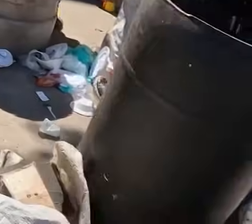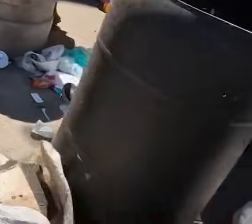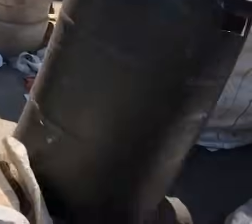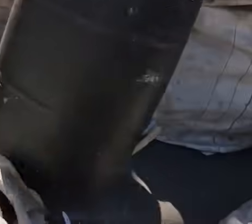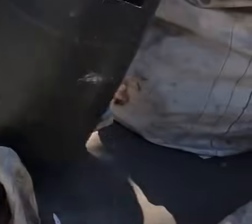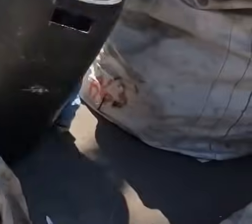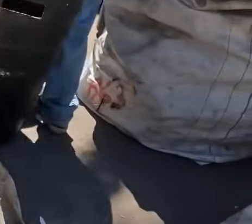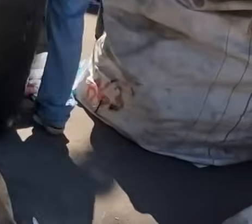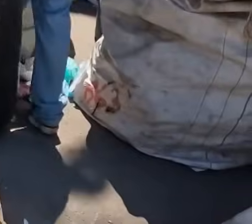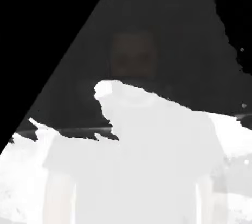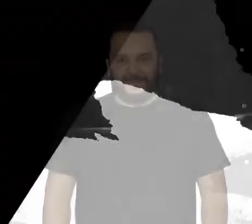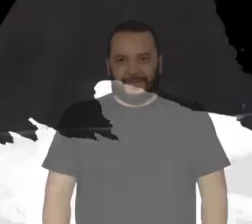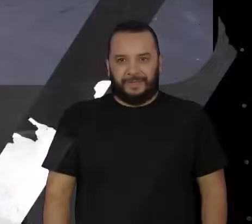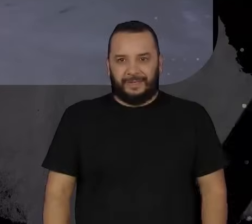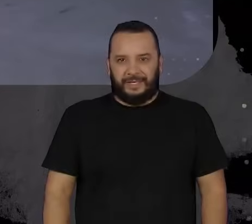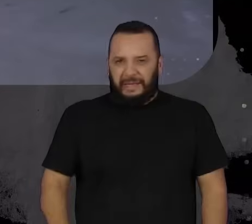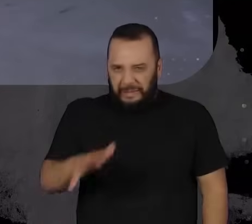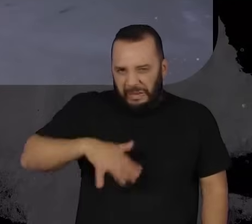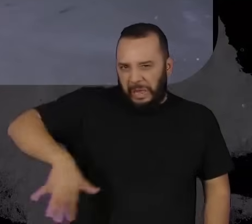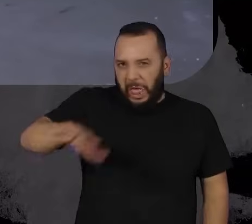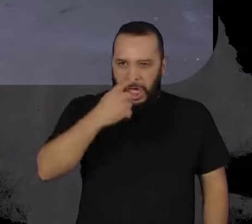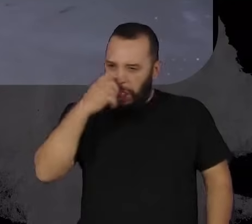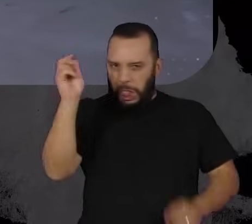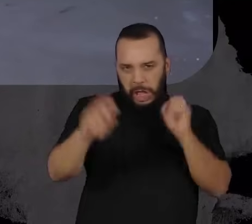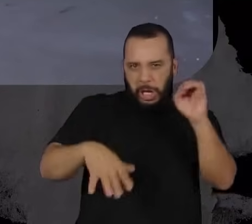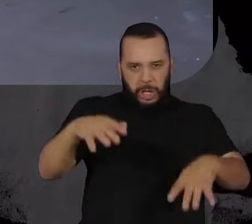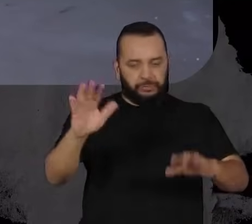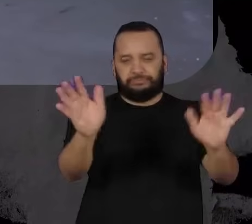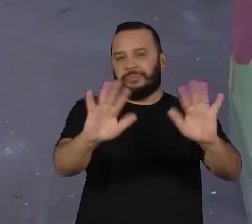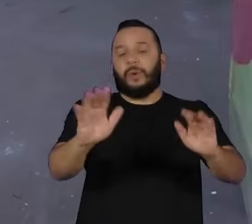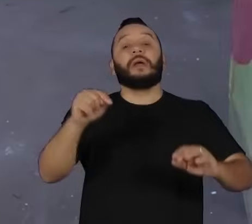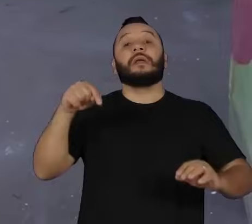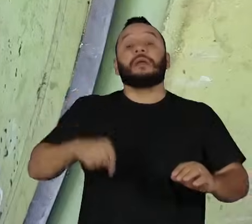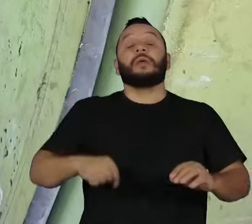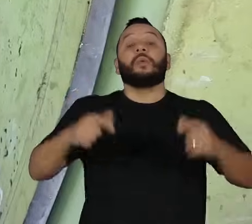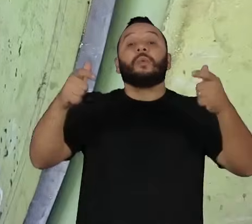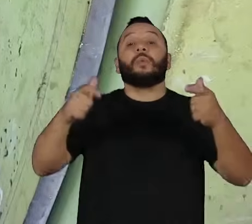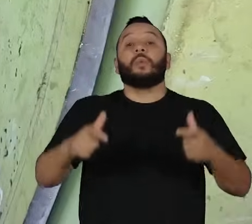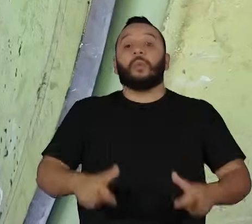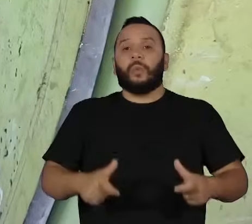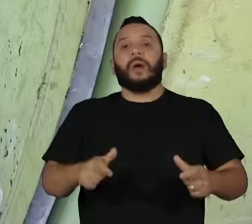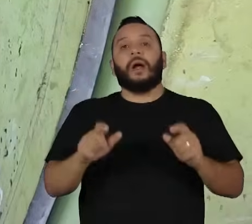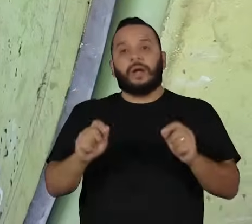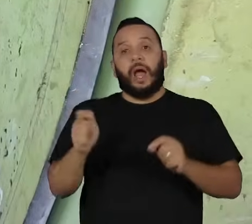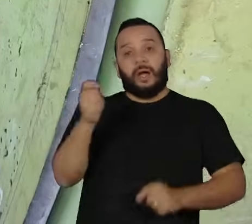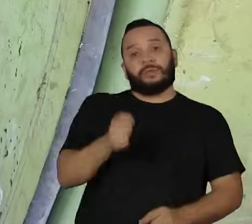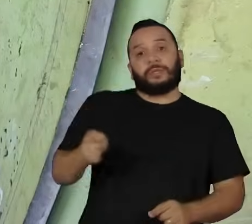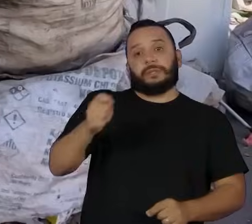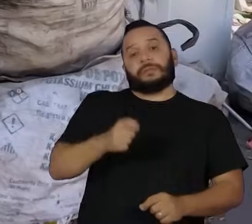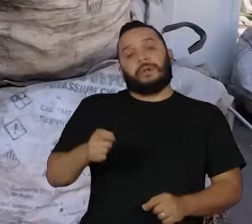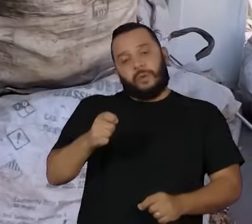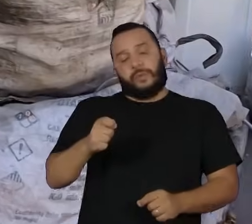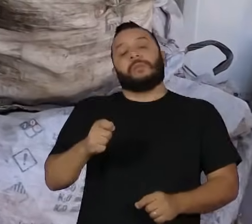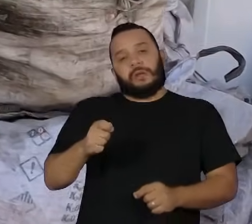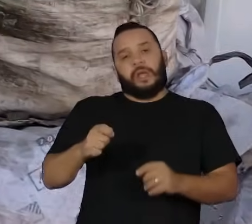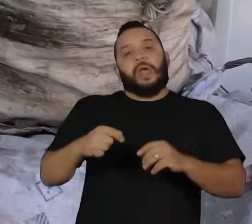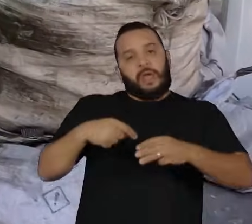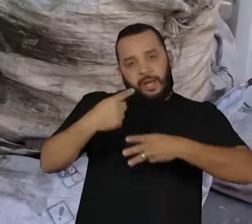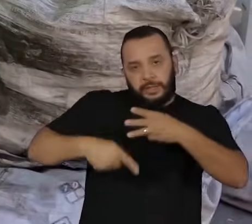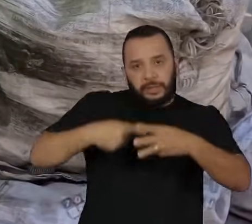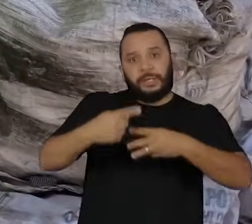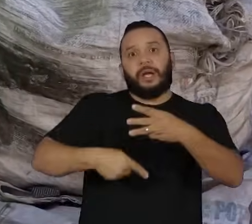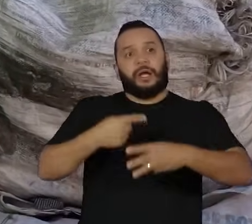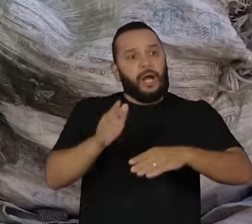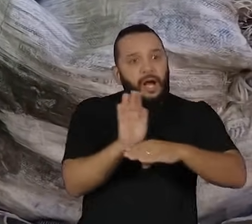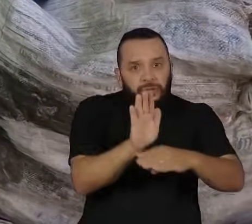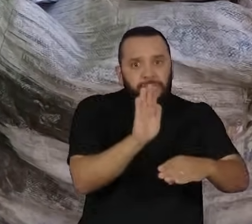Nós não somos um lixão, nós somos uma cooperativa de reciclagem e nós estamos trabalhando para o meio ambiente, para o futuro dos